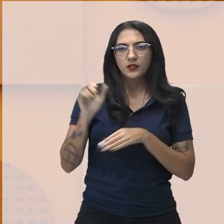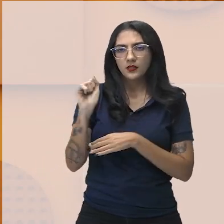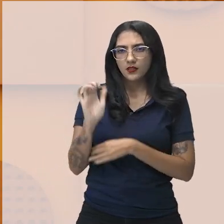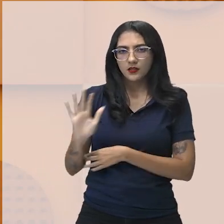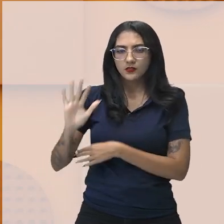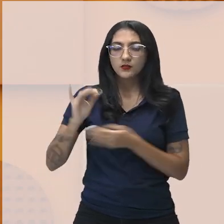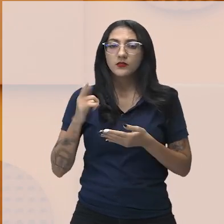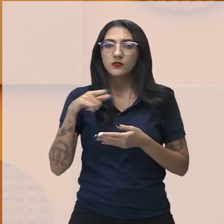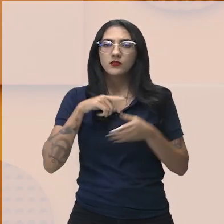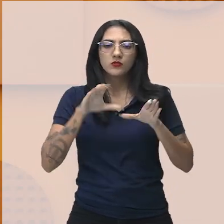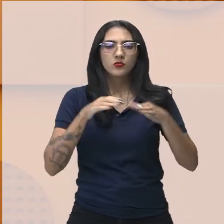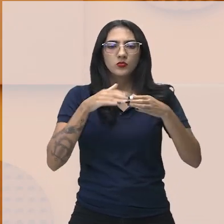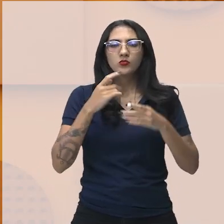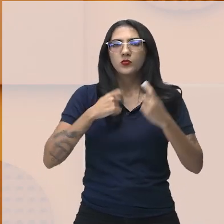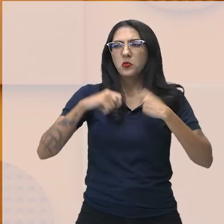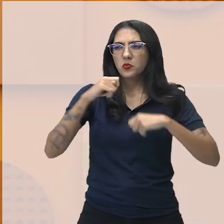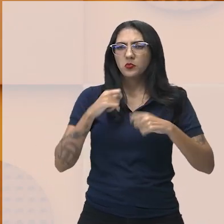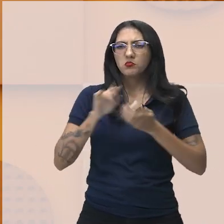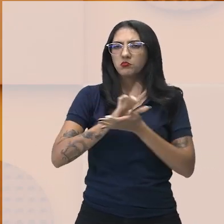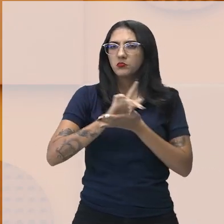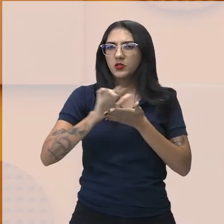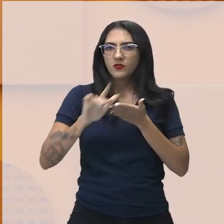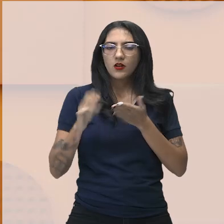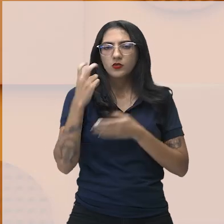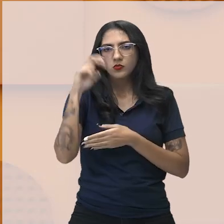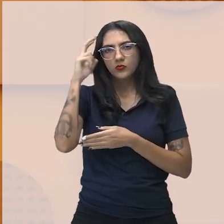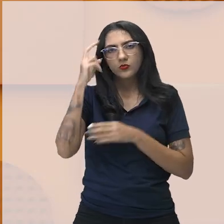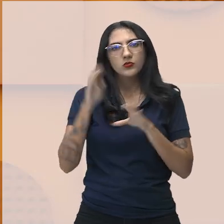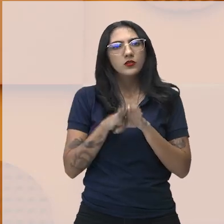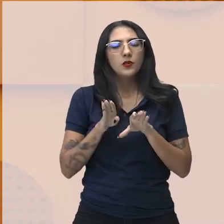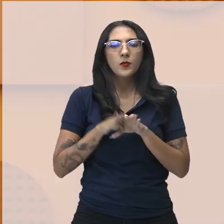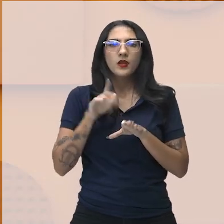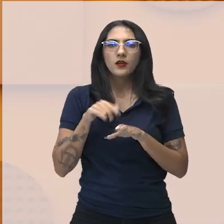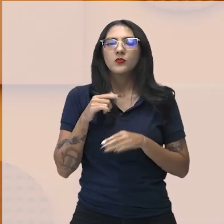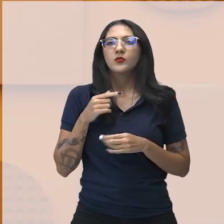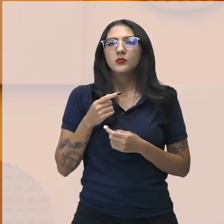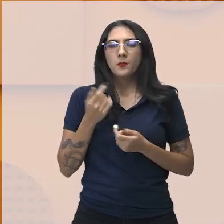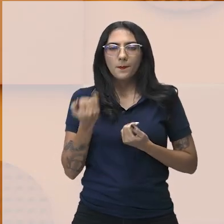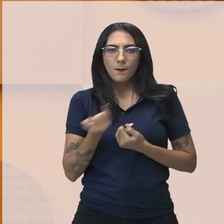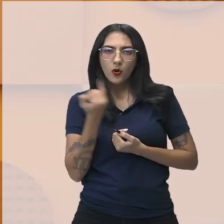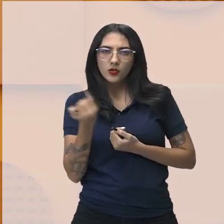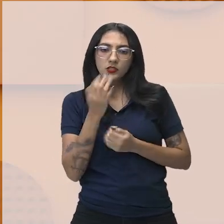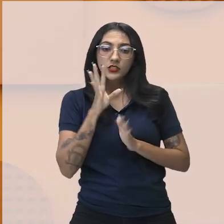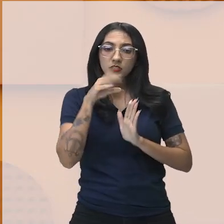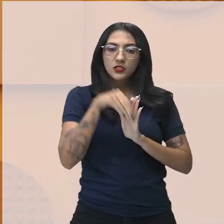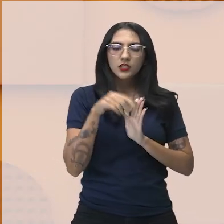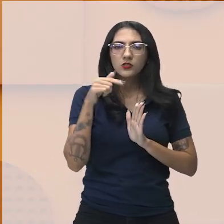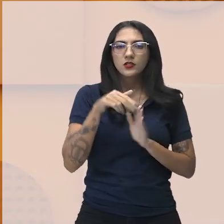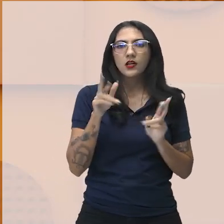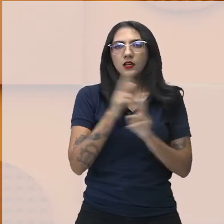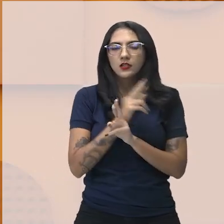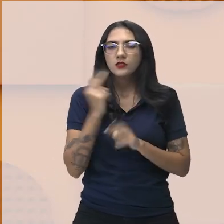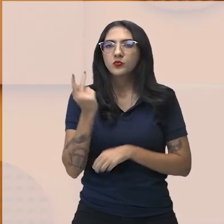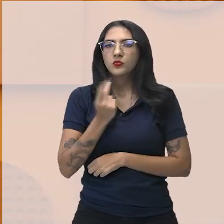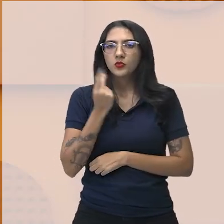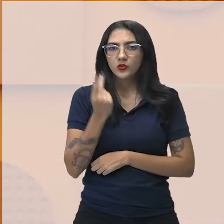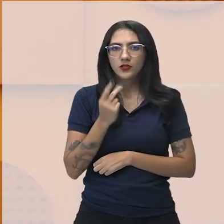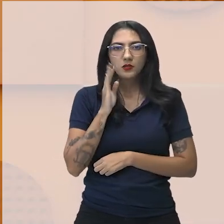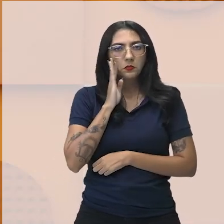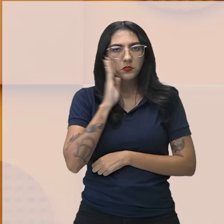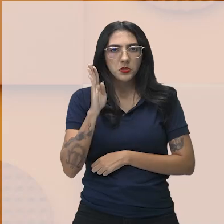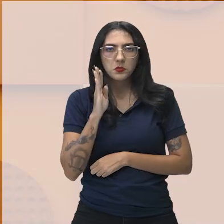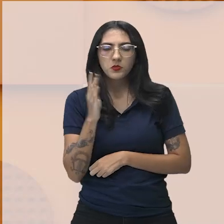É um bloco econômico muito diverso e muito importante no cenário geopolítico e, em especial,